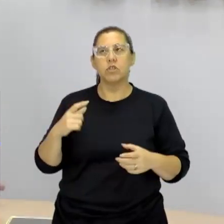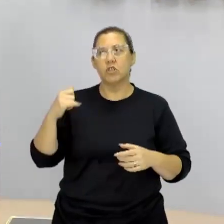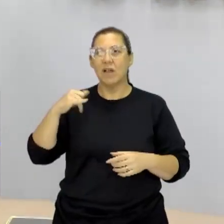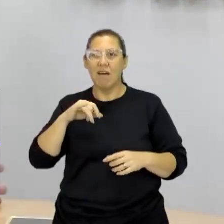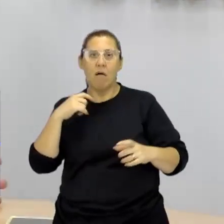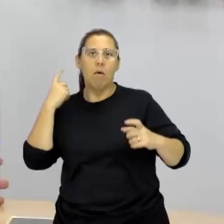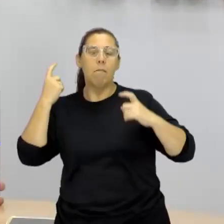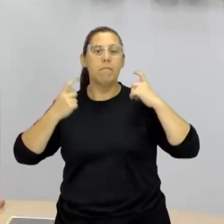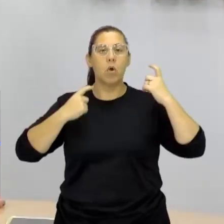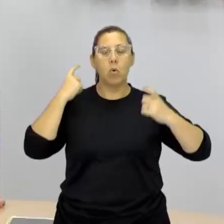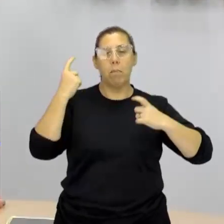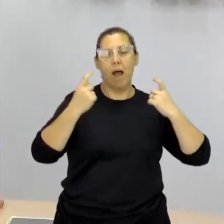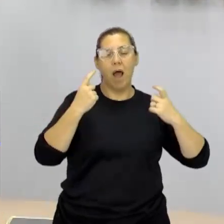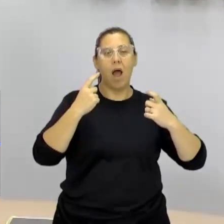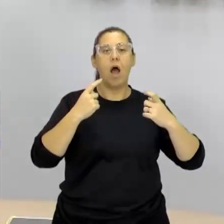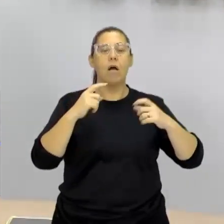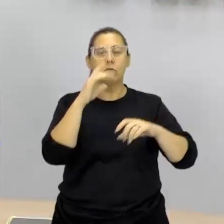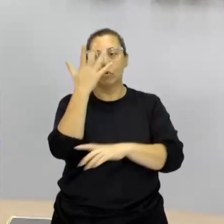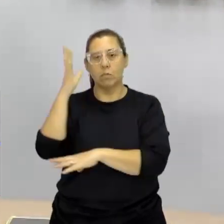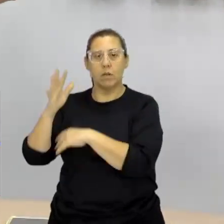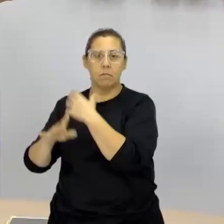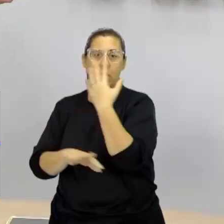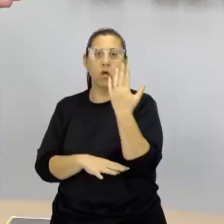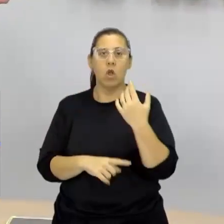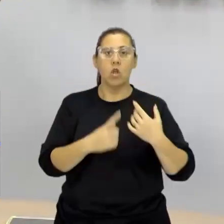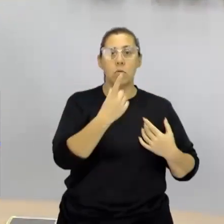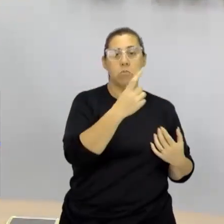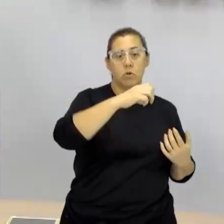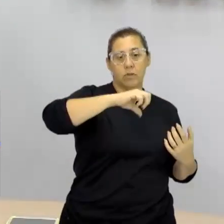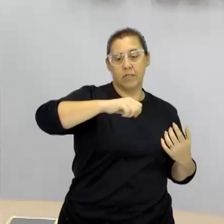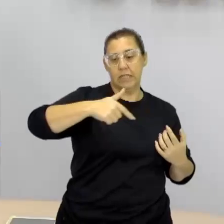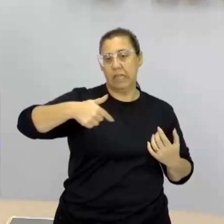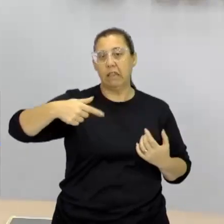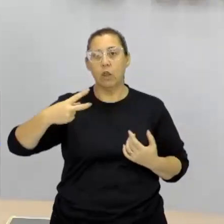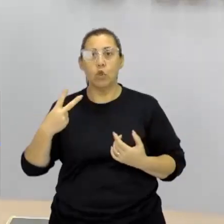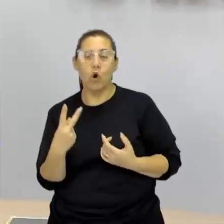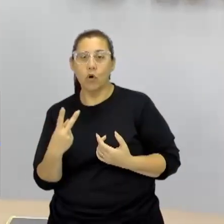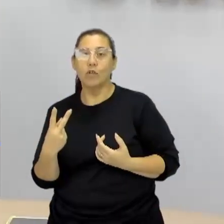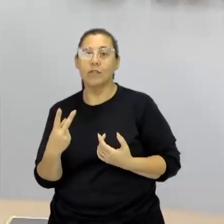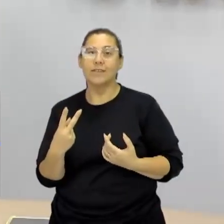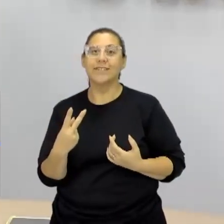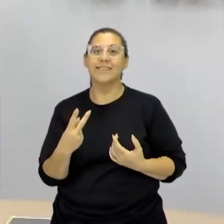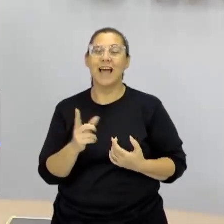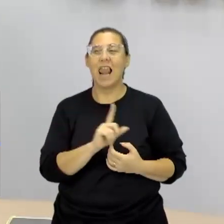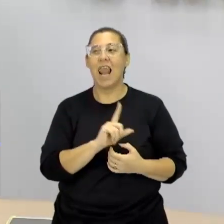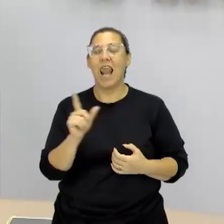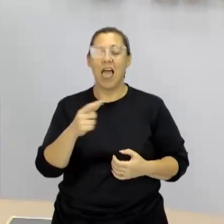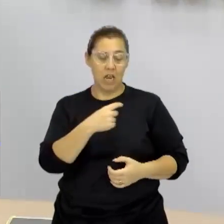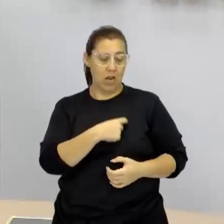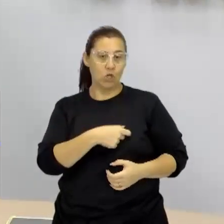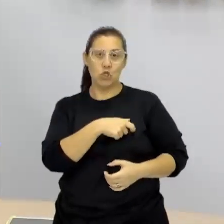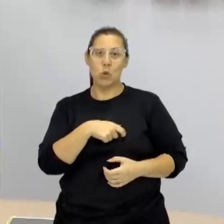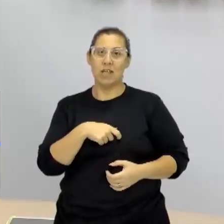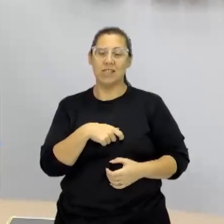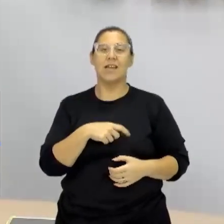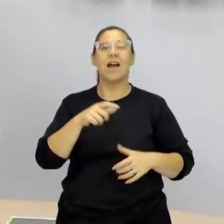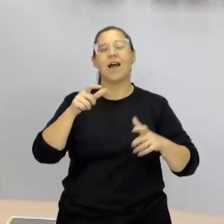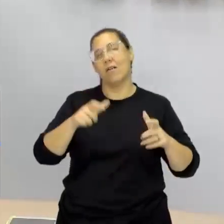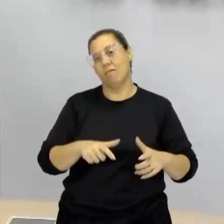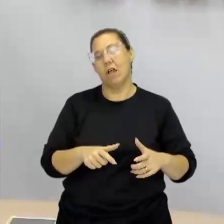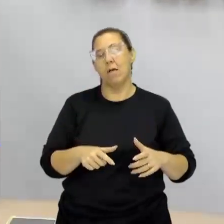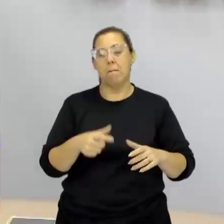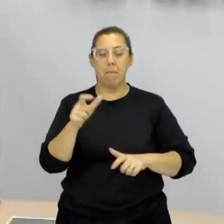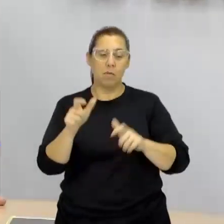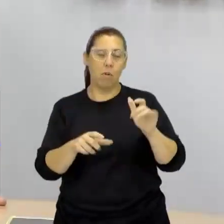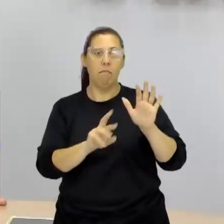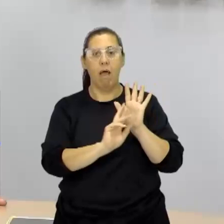da degradação do meio ambiente foi em 1972. Né, ou seja, lá em Estocolmo, na Suécia, na qual alguns